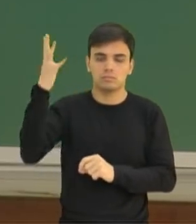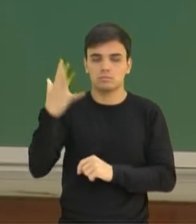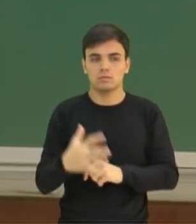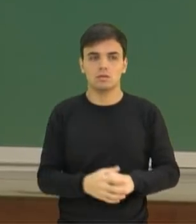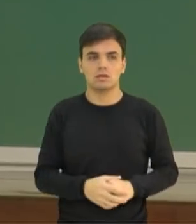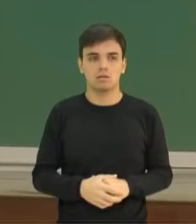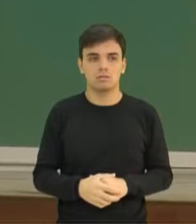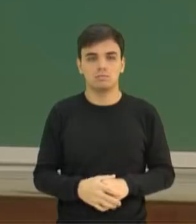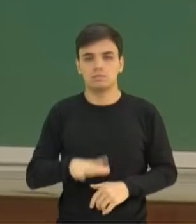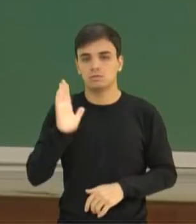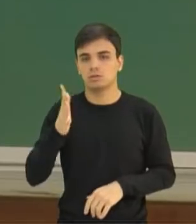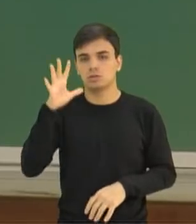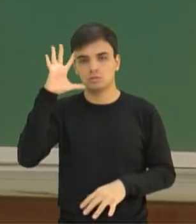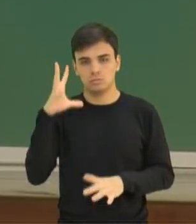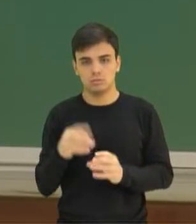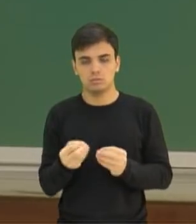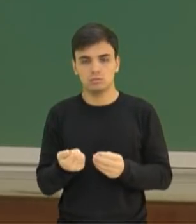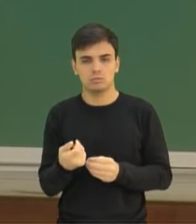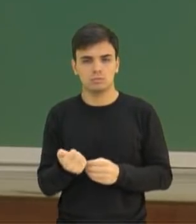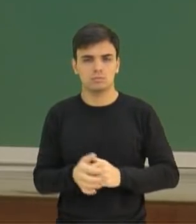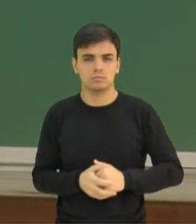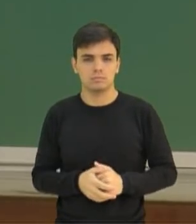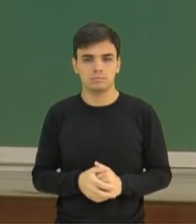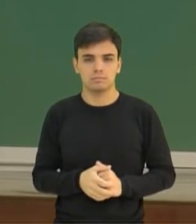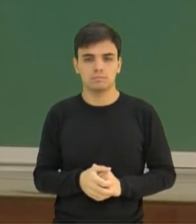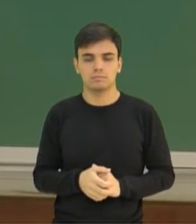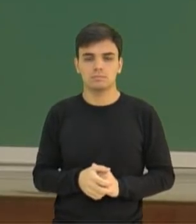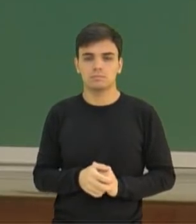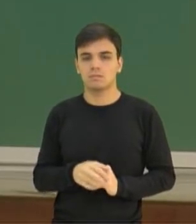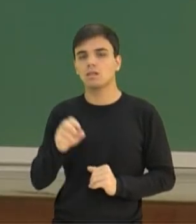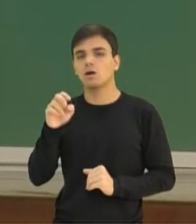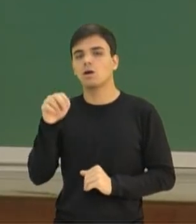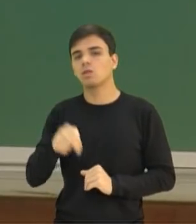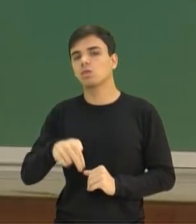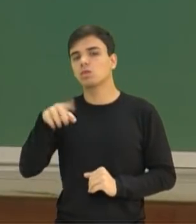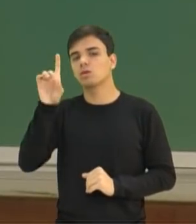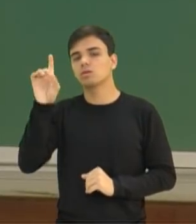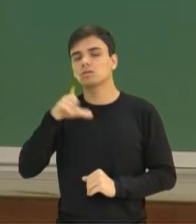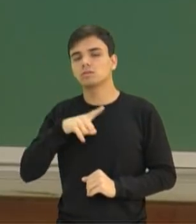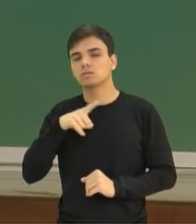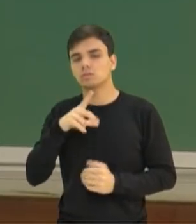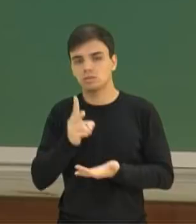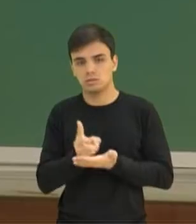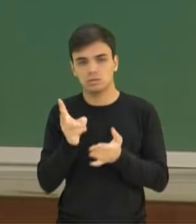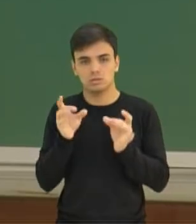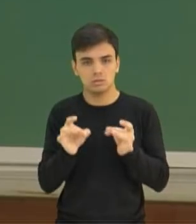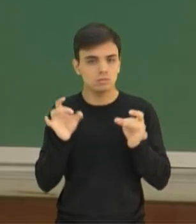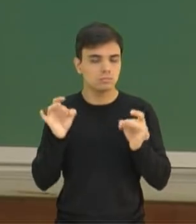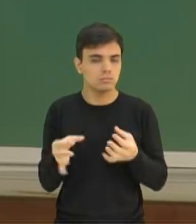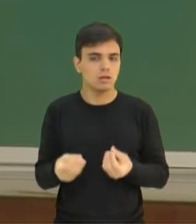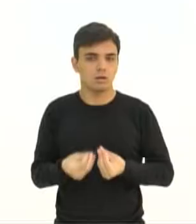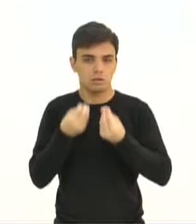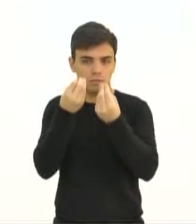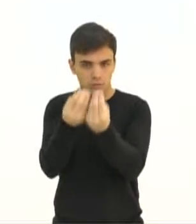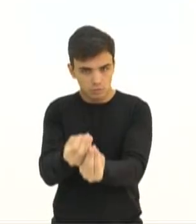Então entendemos um pouquinho ali. O Nordeste sempre foi um fornecedor ali, um grande fornecedor de